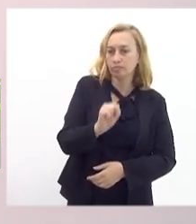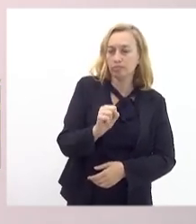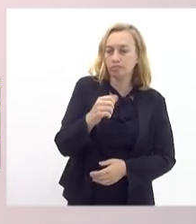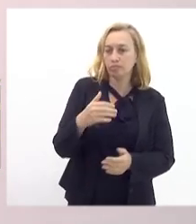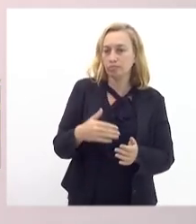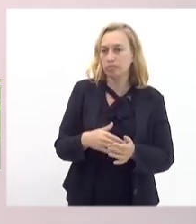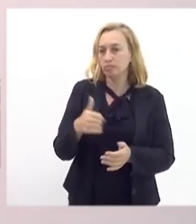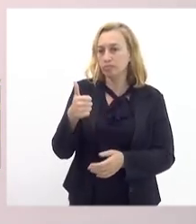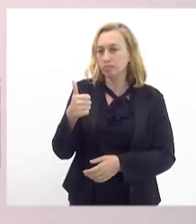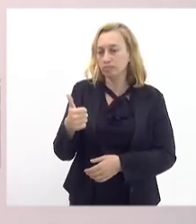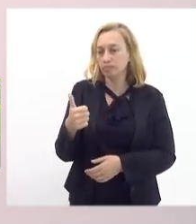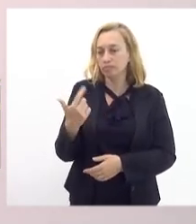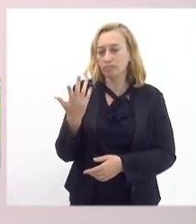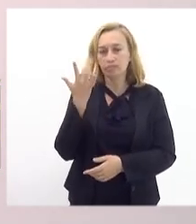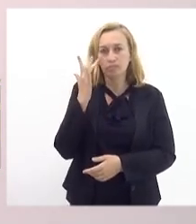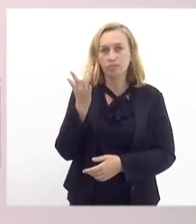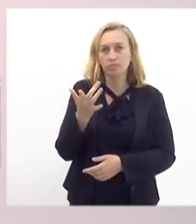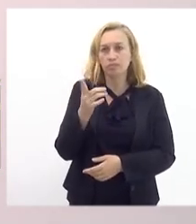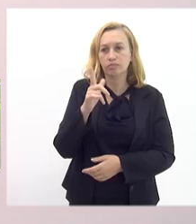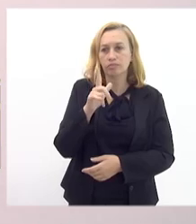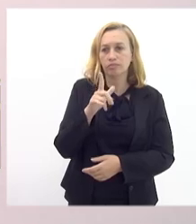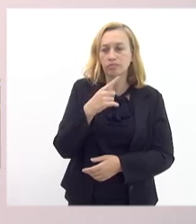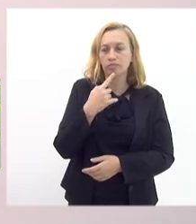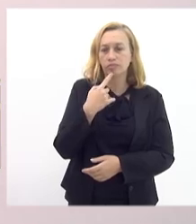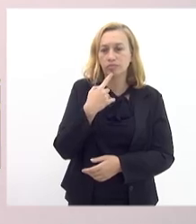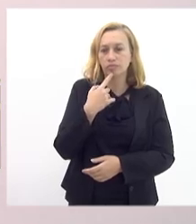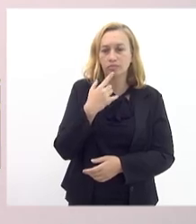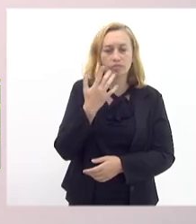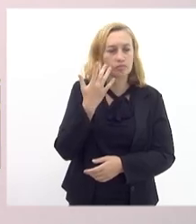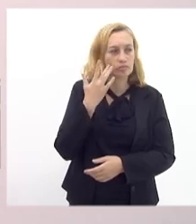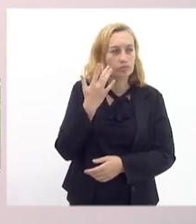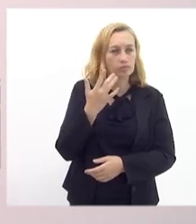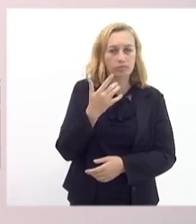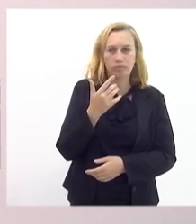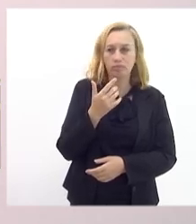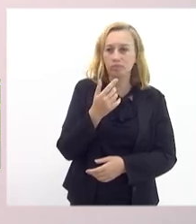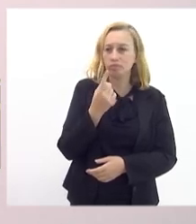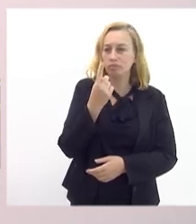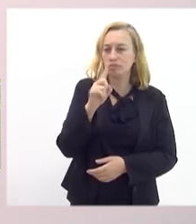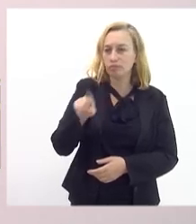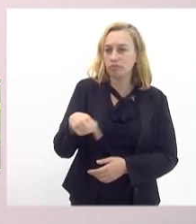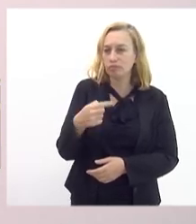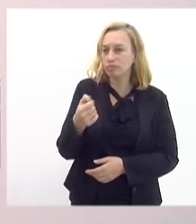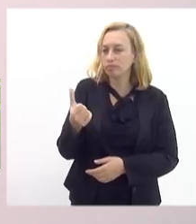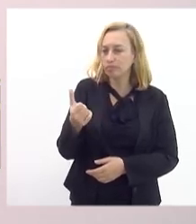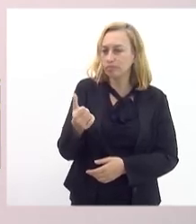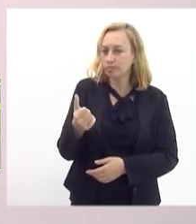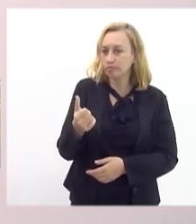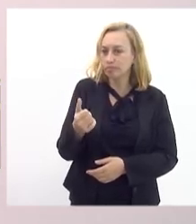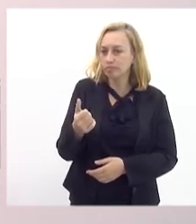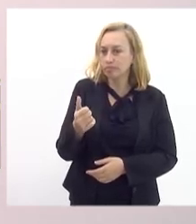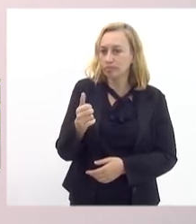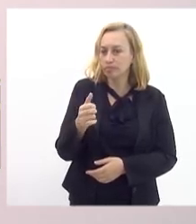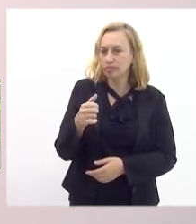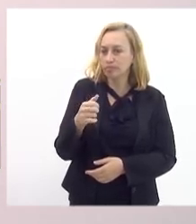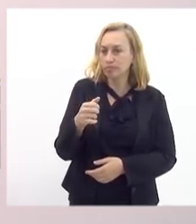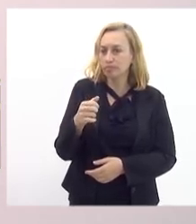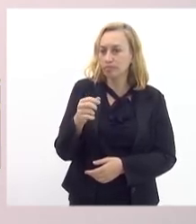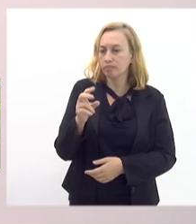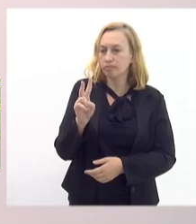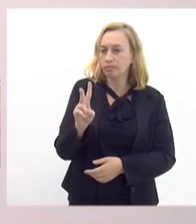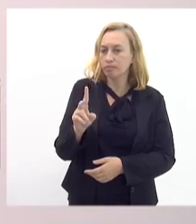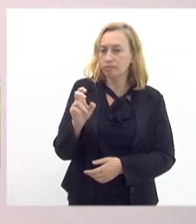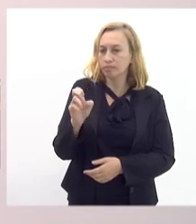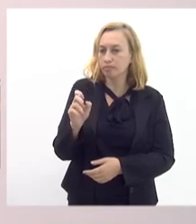em estágio Leo me corrija é um um, poucos hectares que vai ter de vegetação